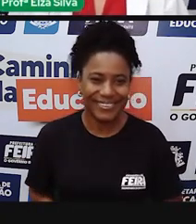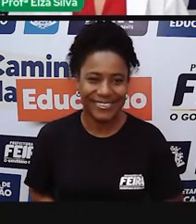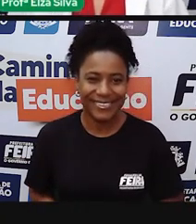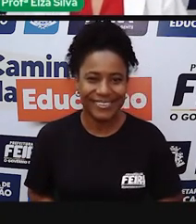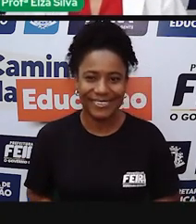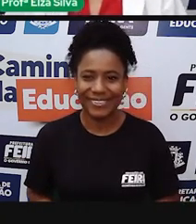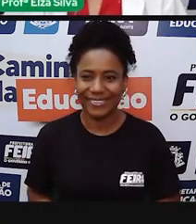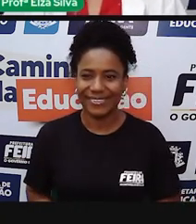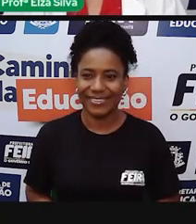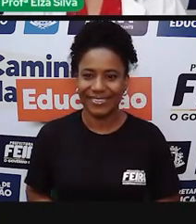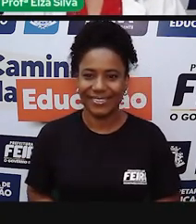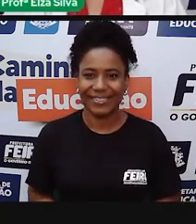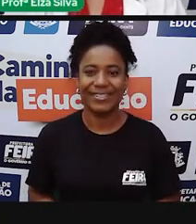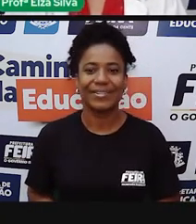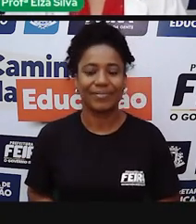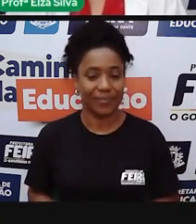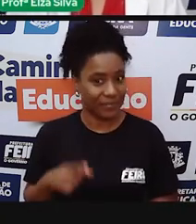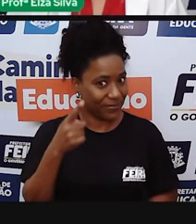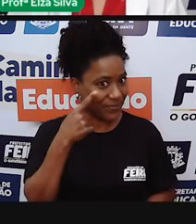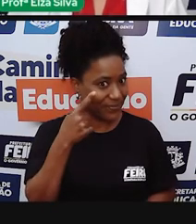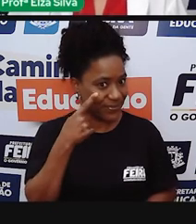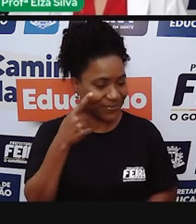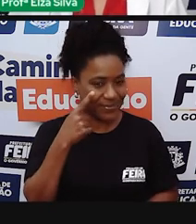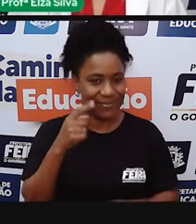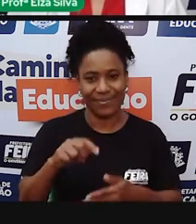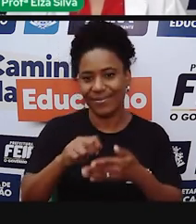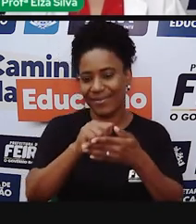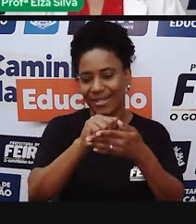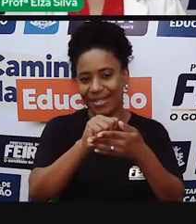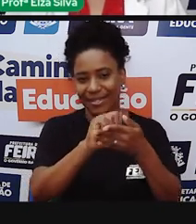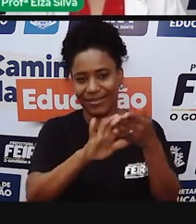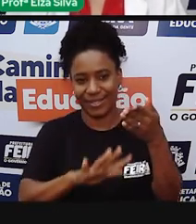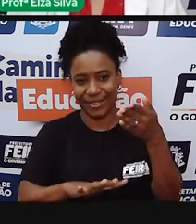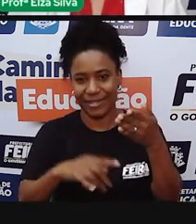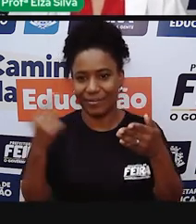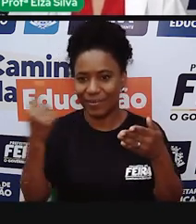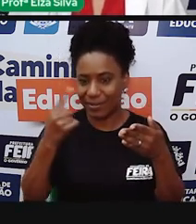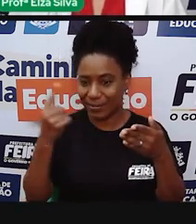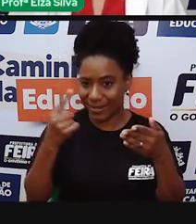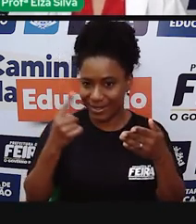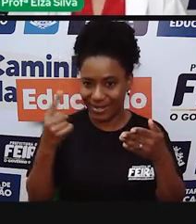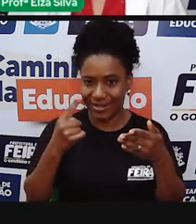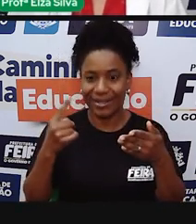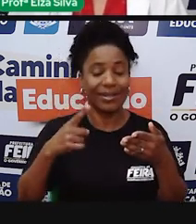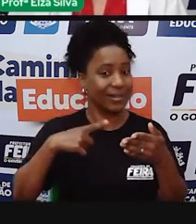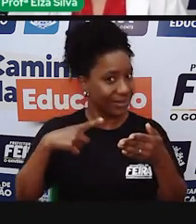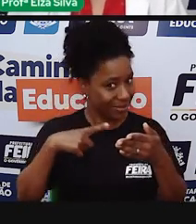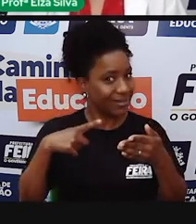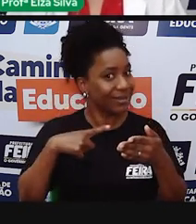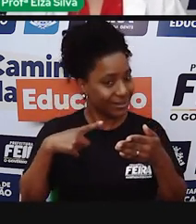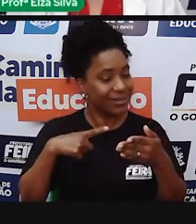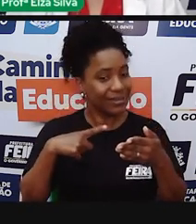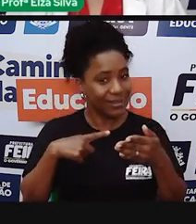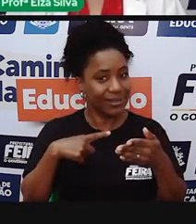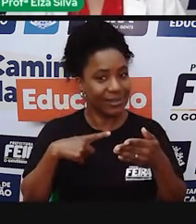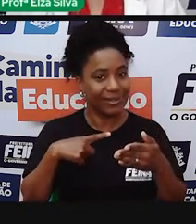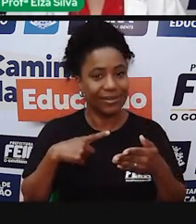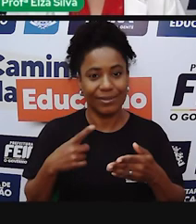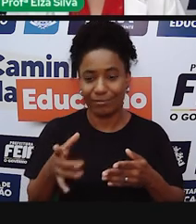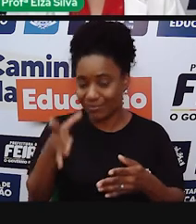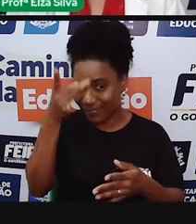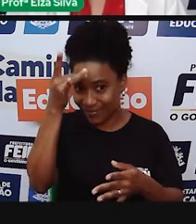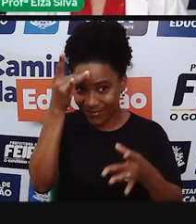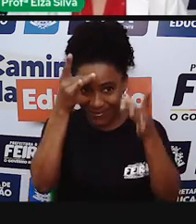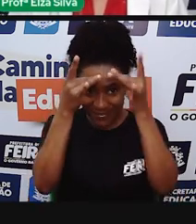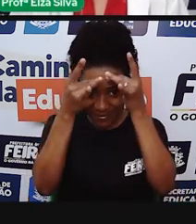A nossa primeira atividade é Olympic Sports Memory Game. É um jogo de memória sobre os esportes